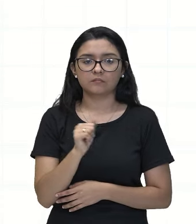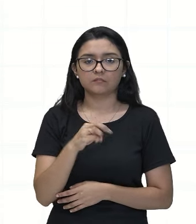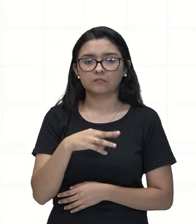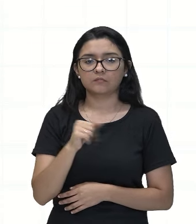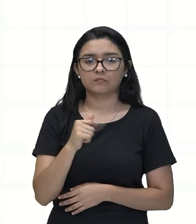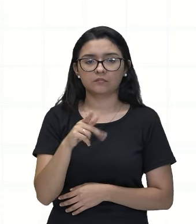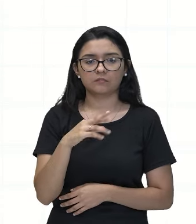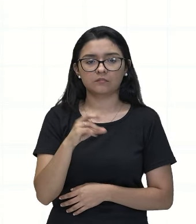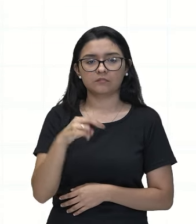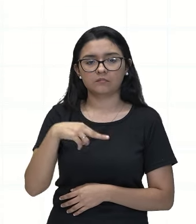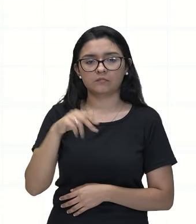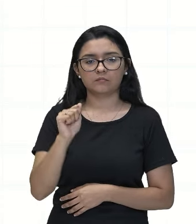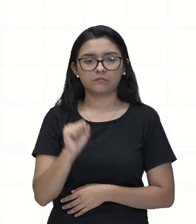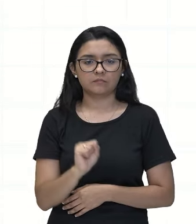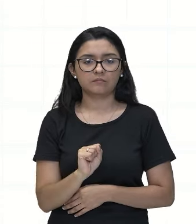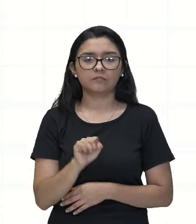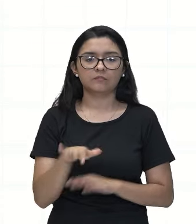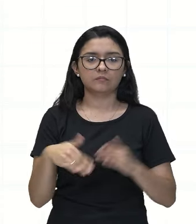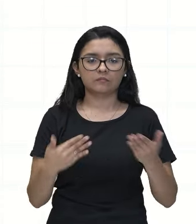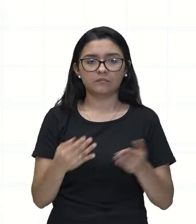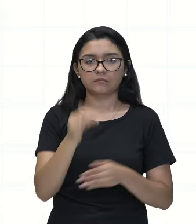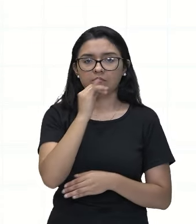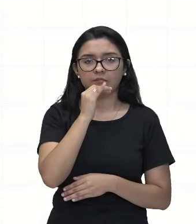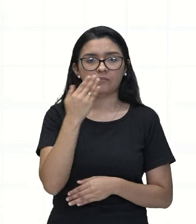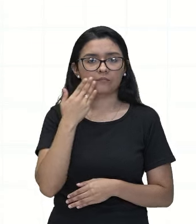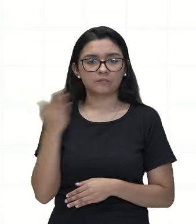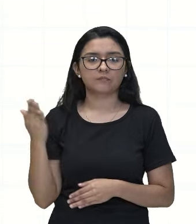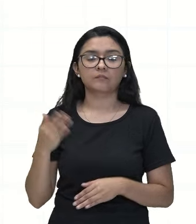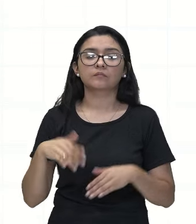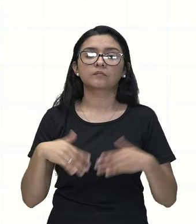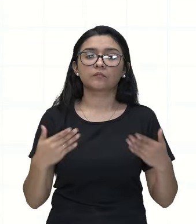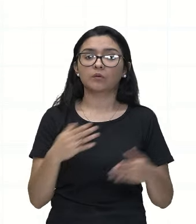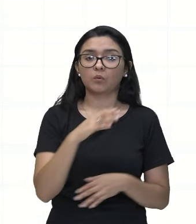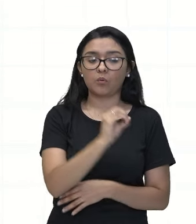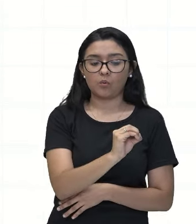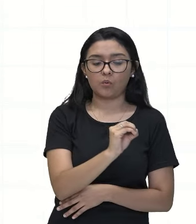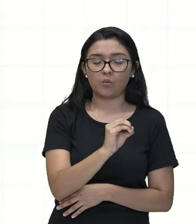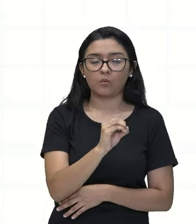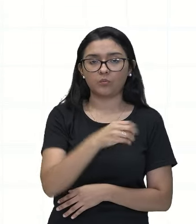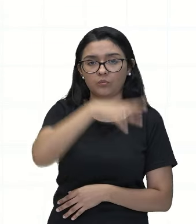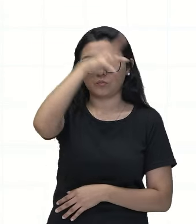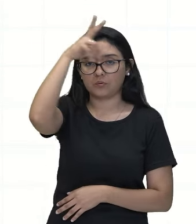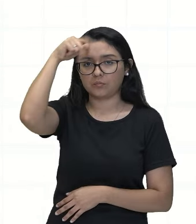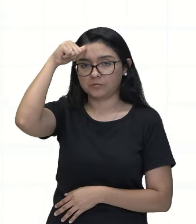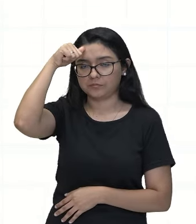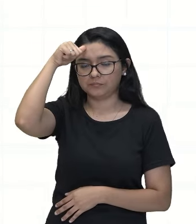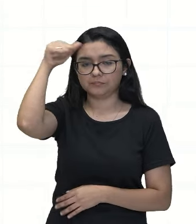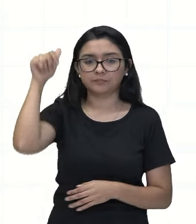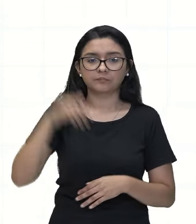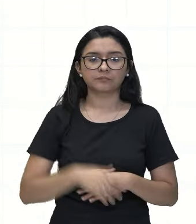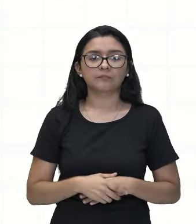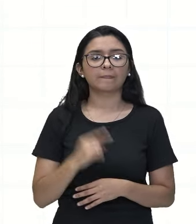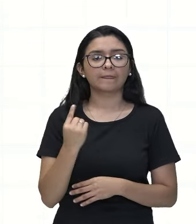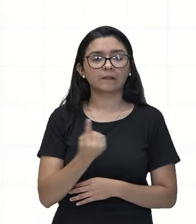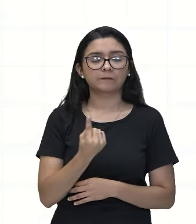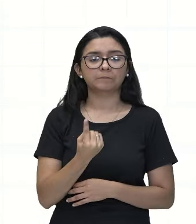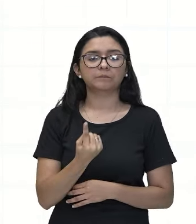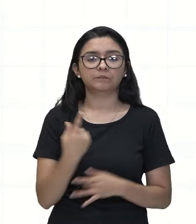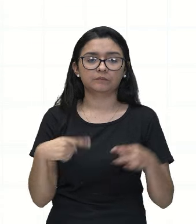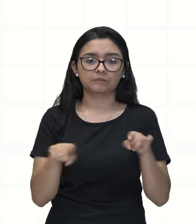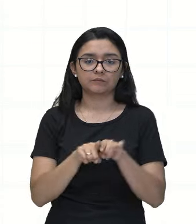e aqui no caso o Amazonas o artigo que no no no singular então o